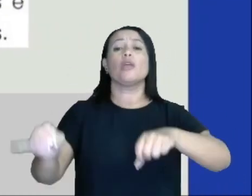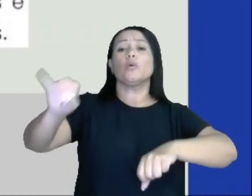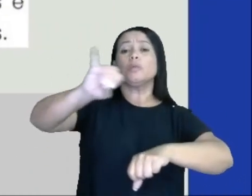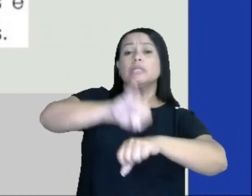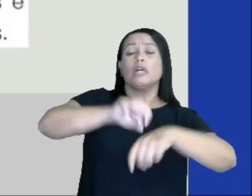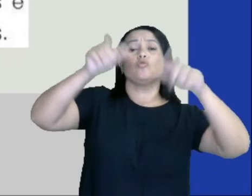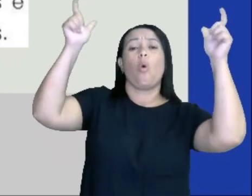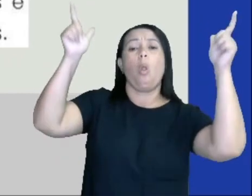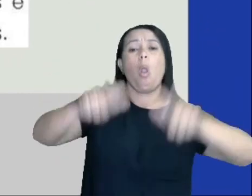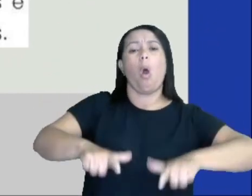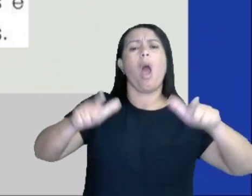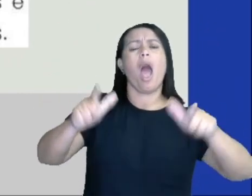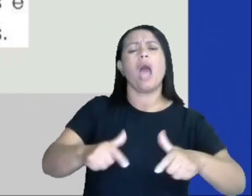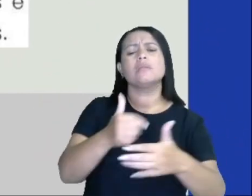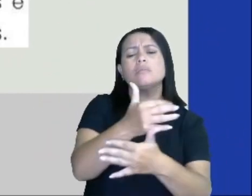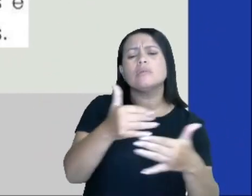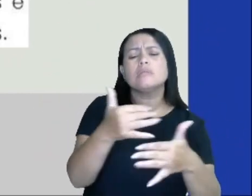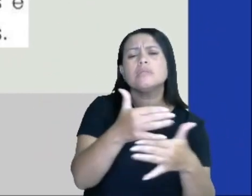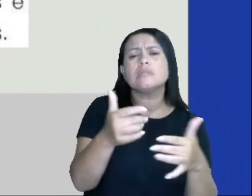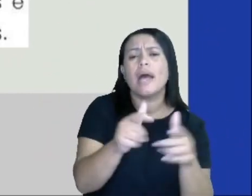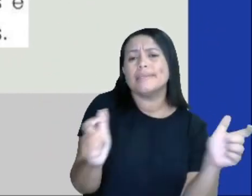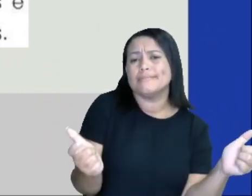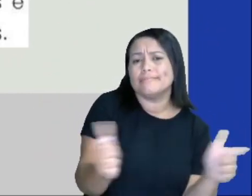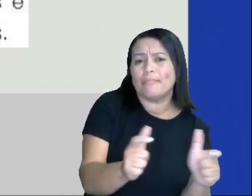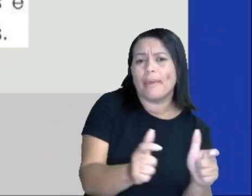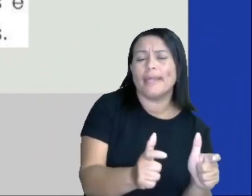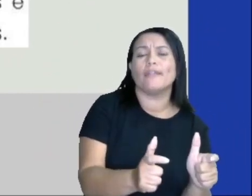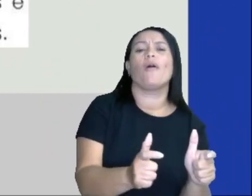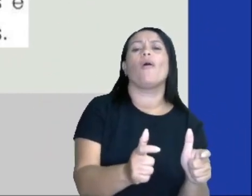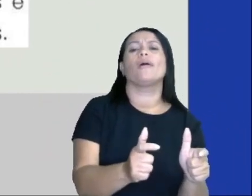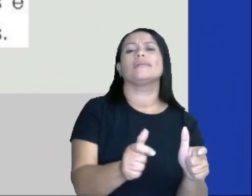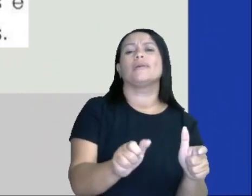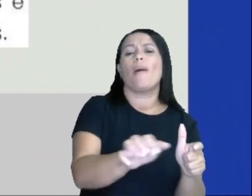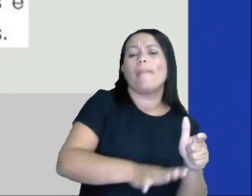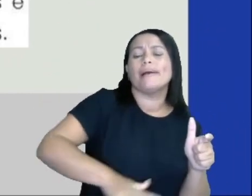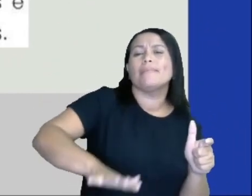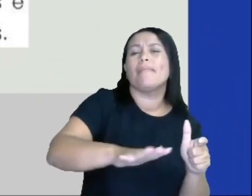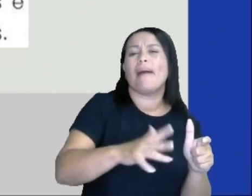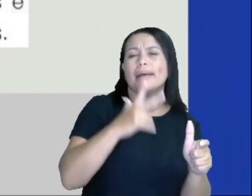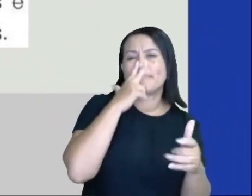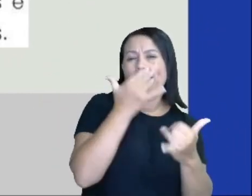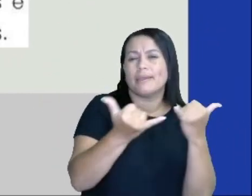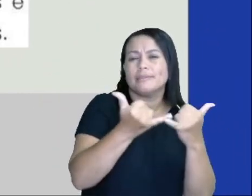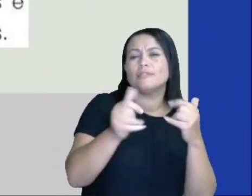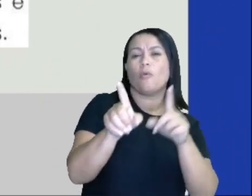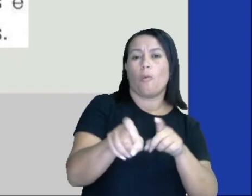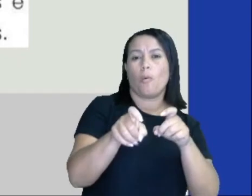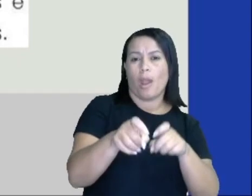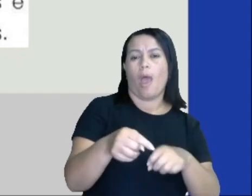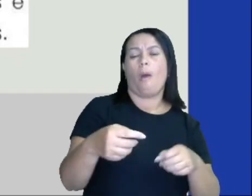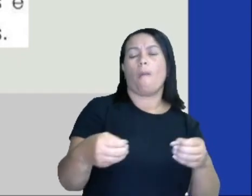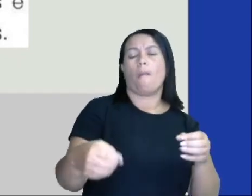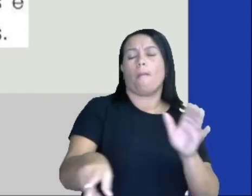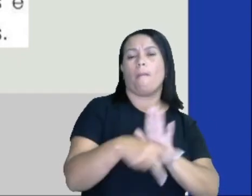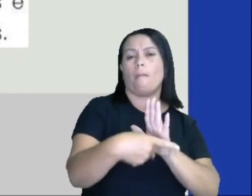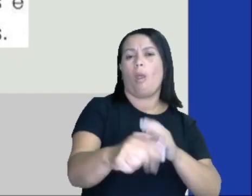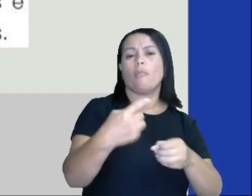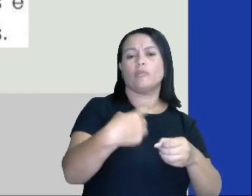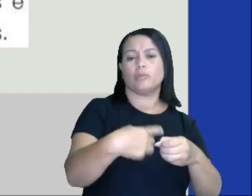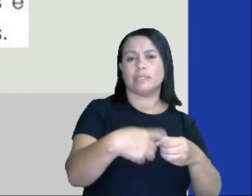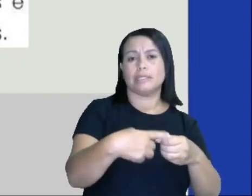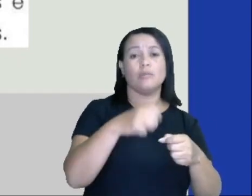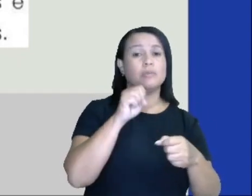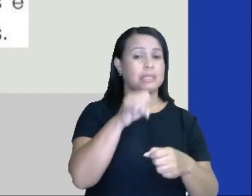são cidades pequenas, que só ajudam, assim, a parte mais rural daquela região, daquele município, mas que se a pessoa